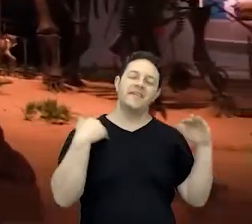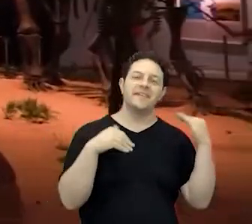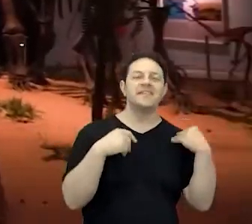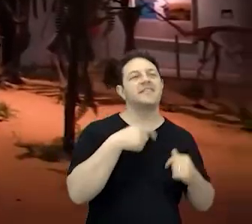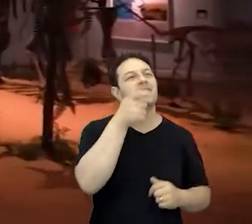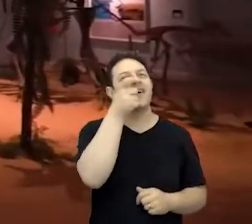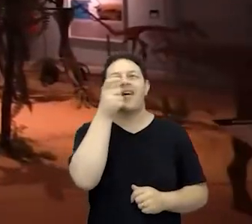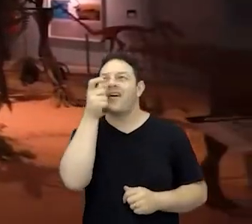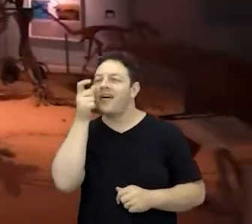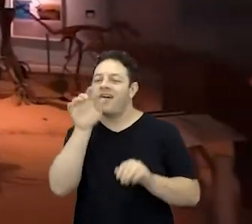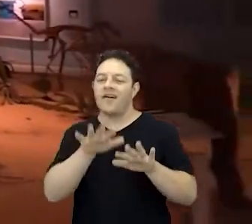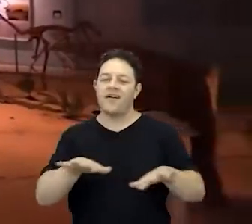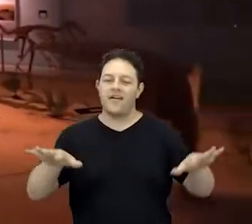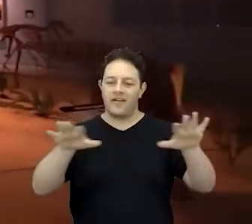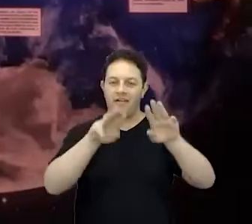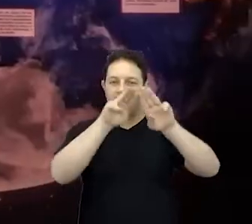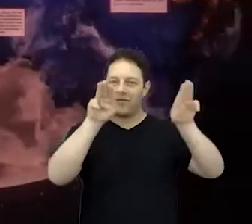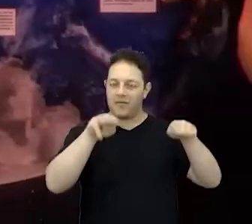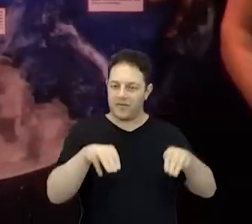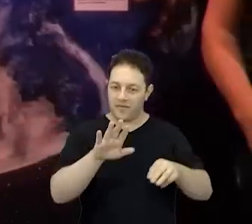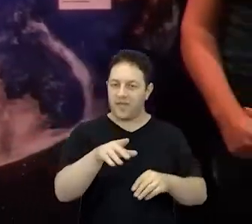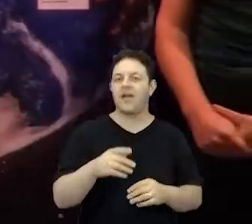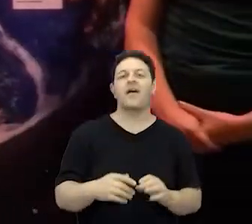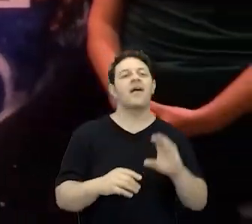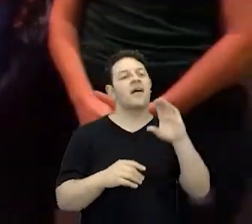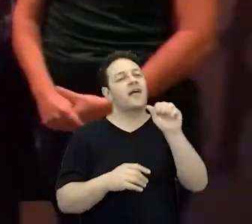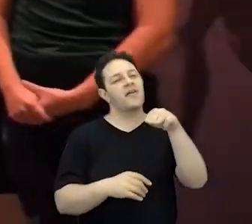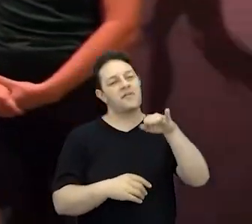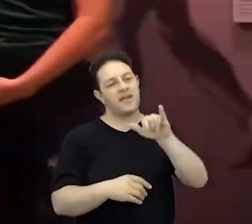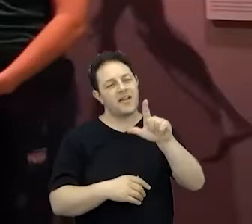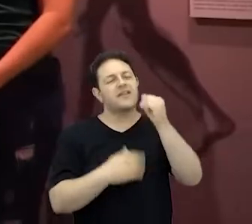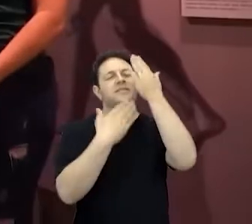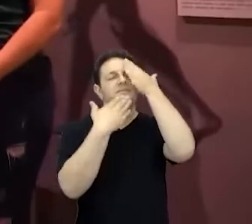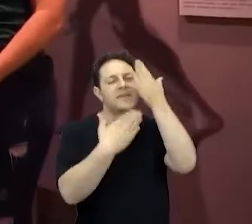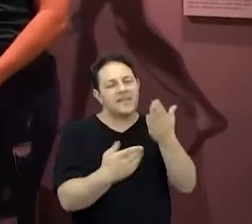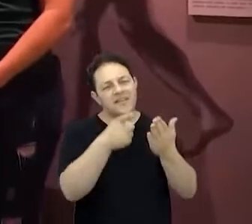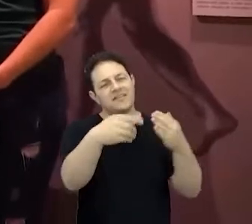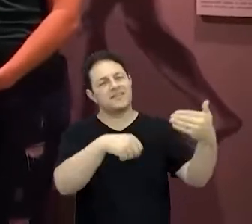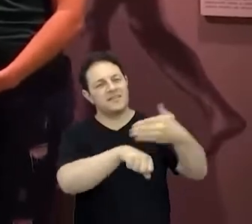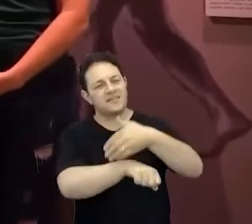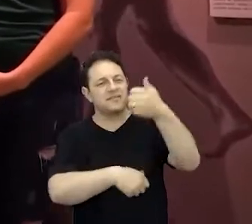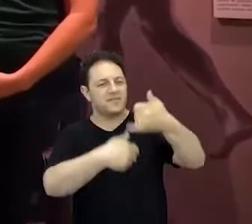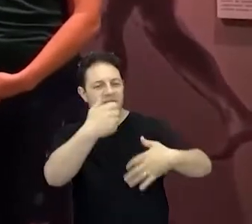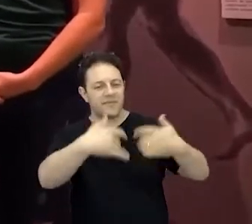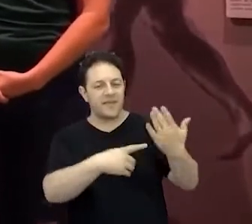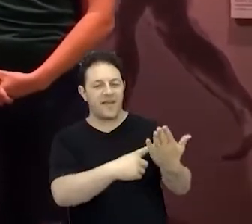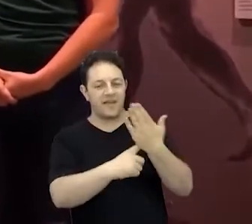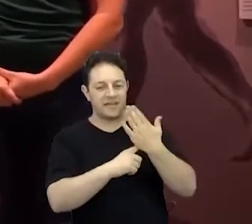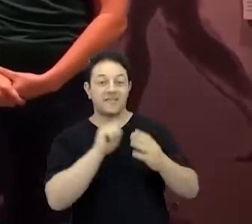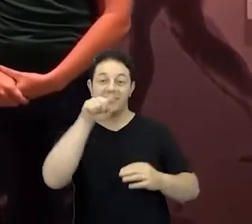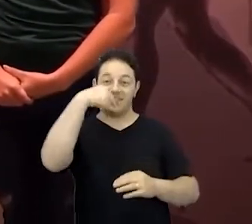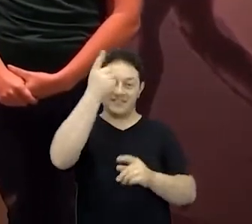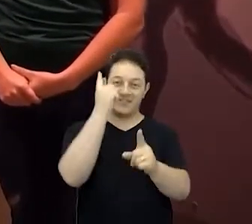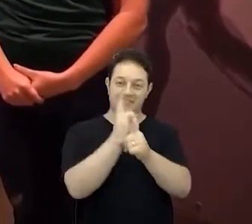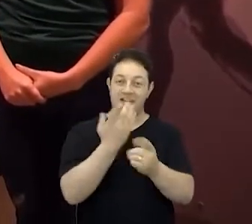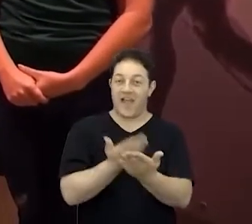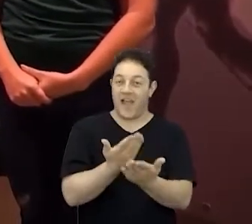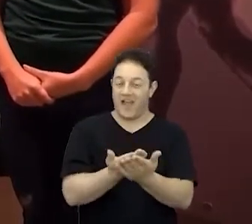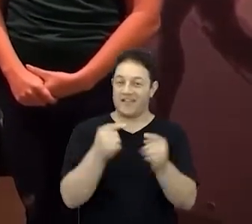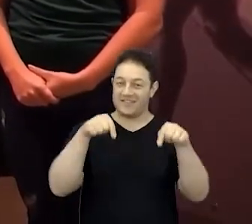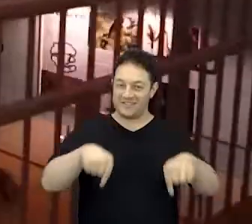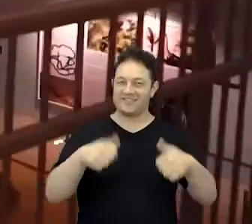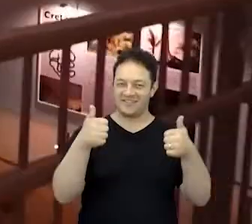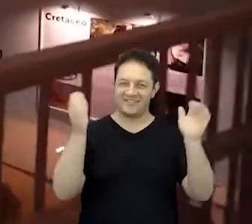vendo ainda mais as coisas que tem no museu Camila gostaria muito de agradecer a sua participação e aí pessoal a gente se vê na nossa